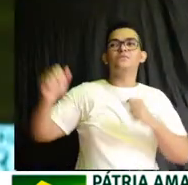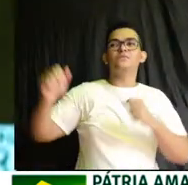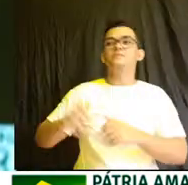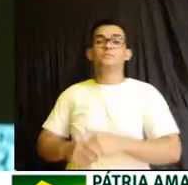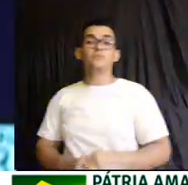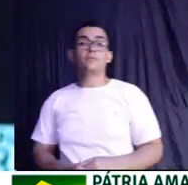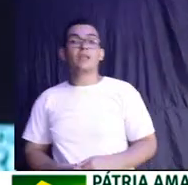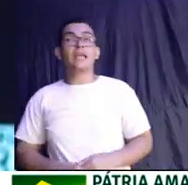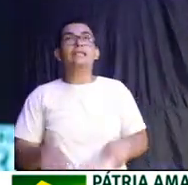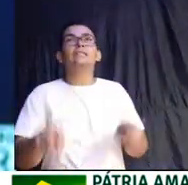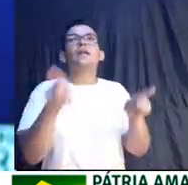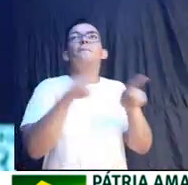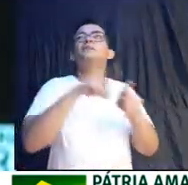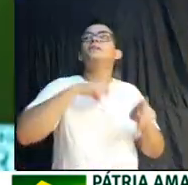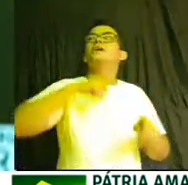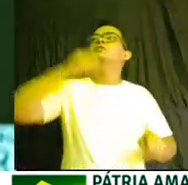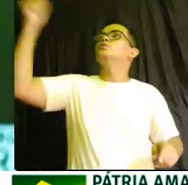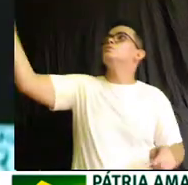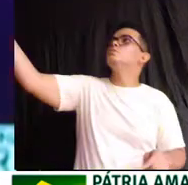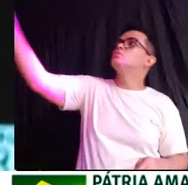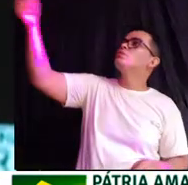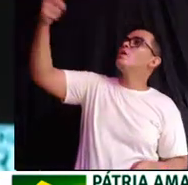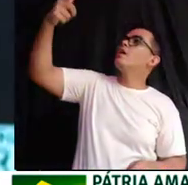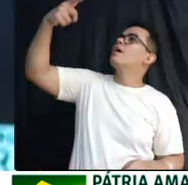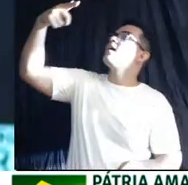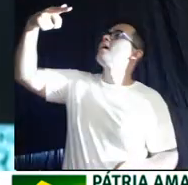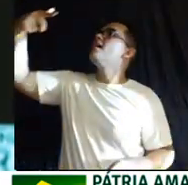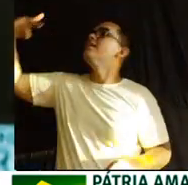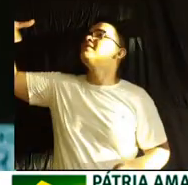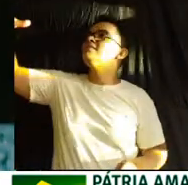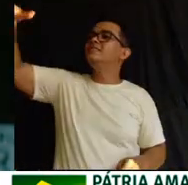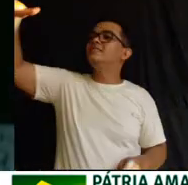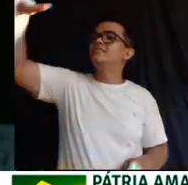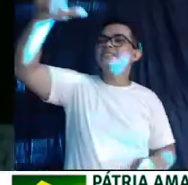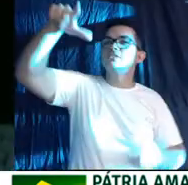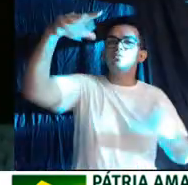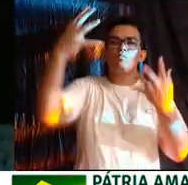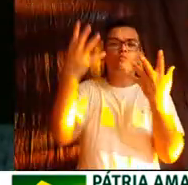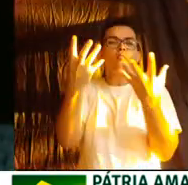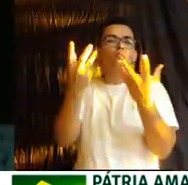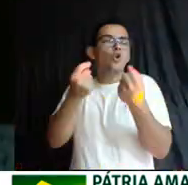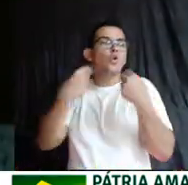vento, e o sol quarando nossas roupas no varal.